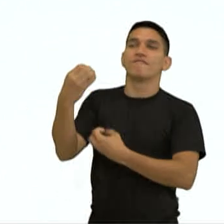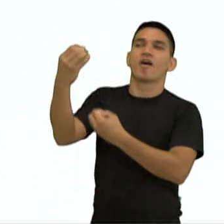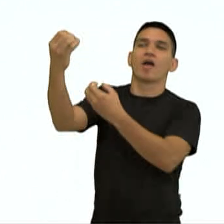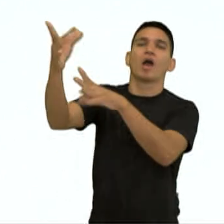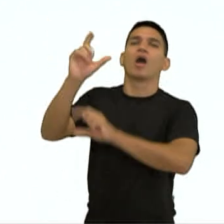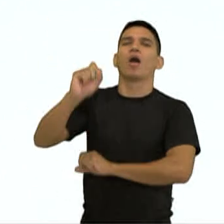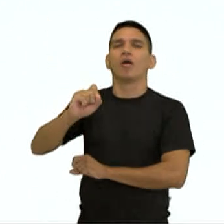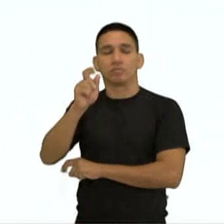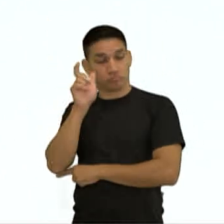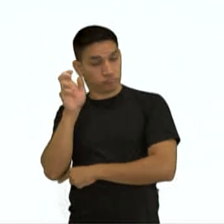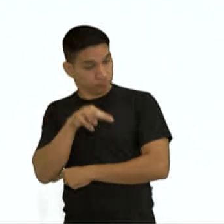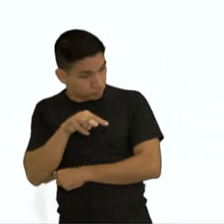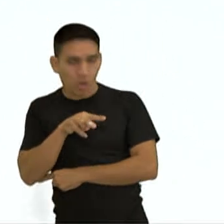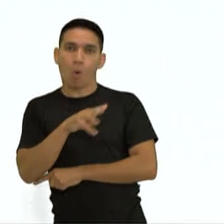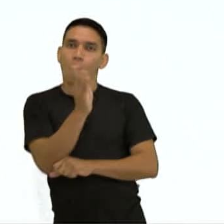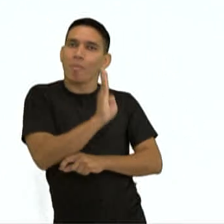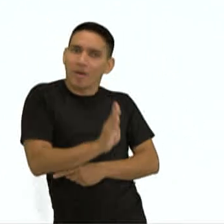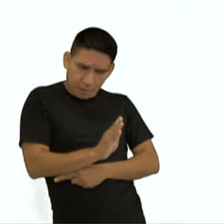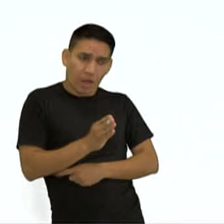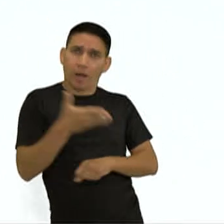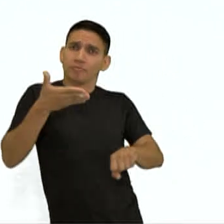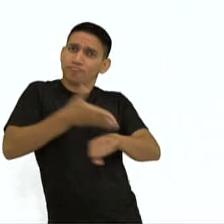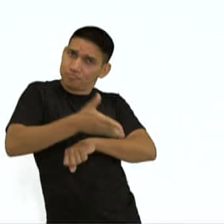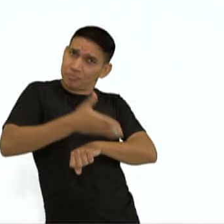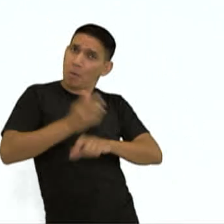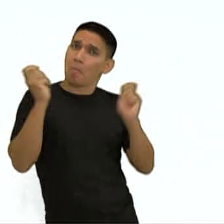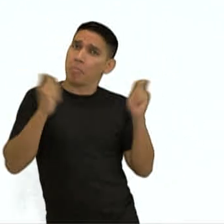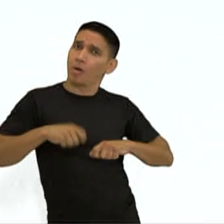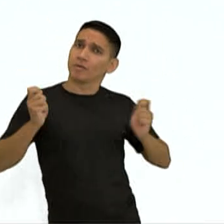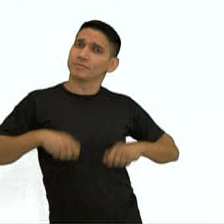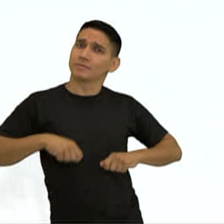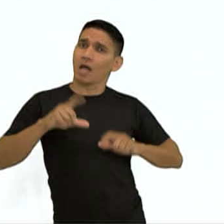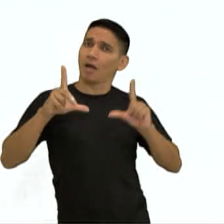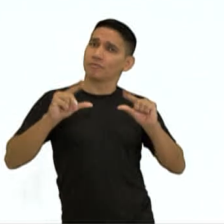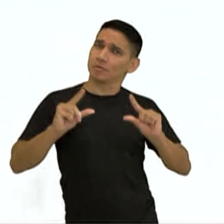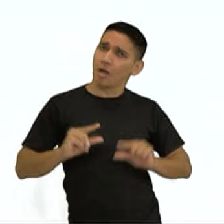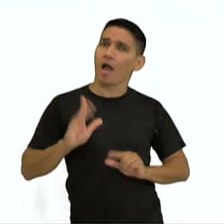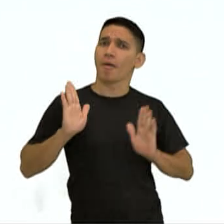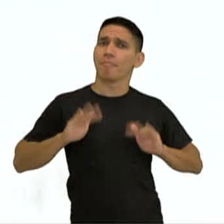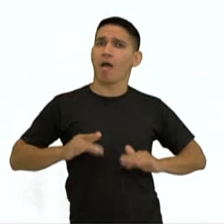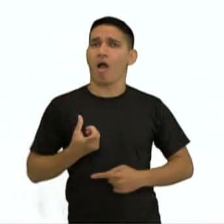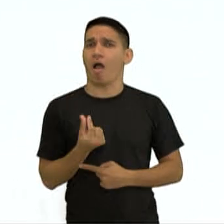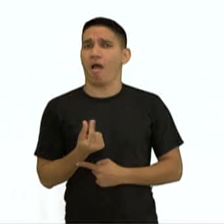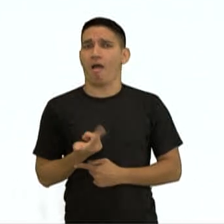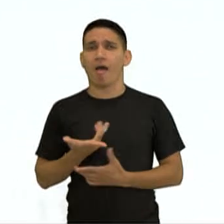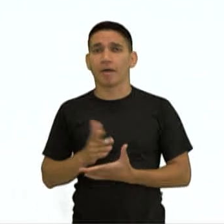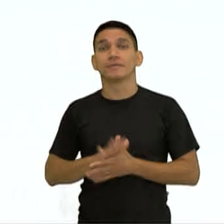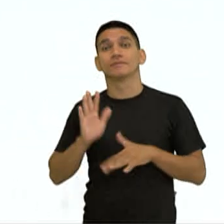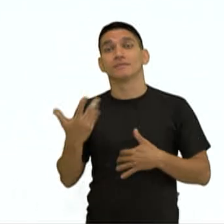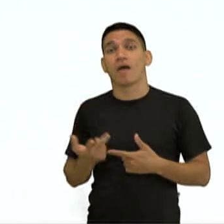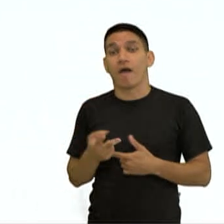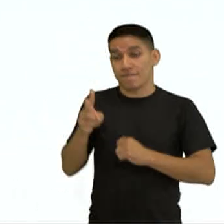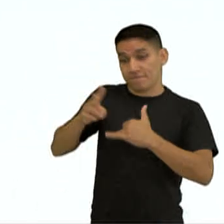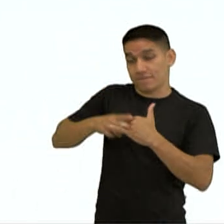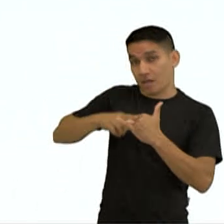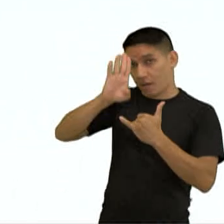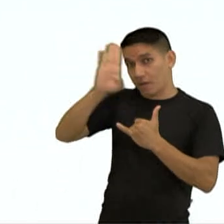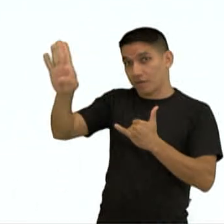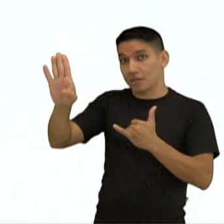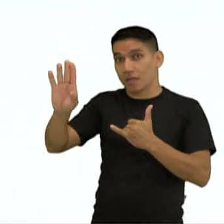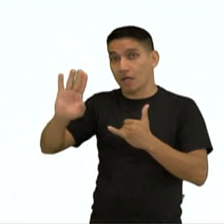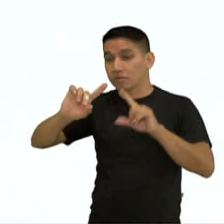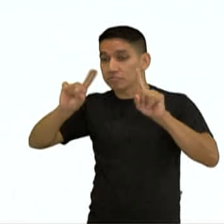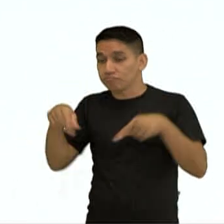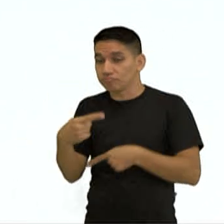Brasil como uma opção de viagem realista e acessível. Então o verbo principal está entre parênteses, é o verbo see.